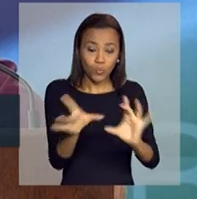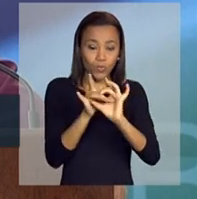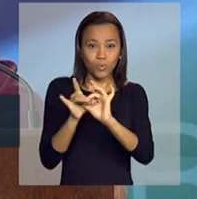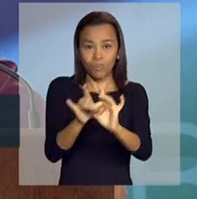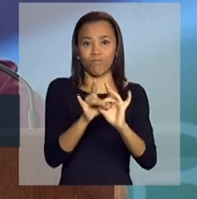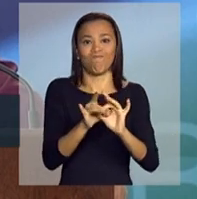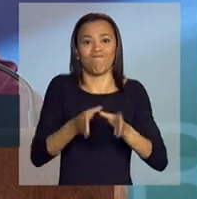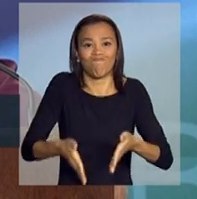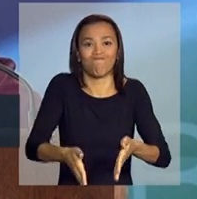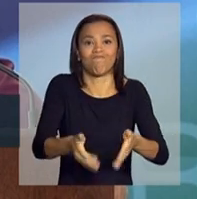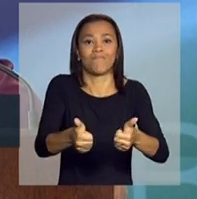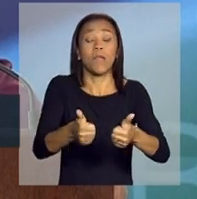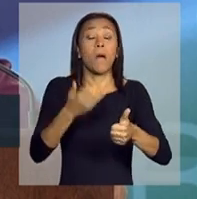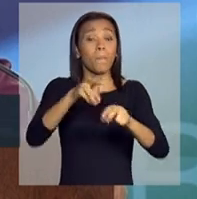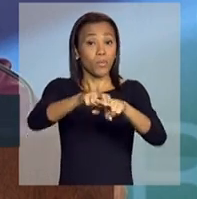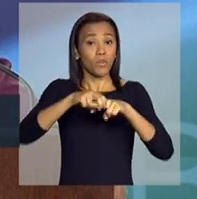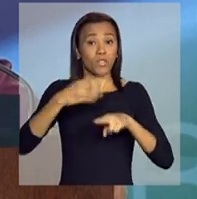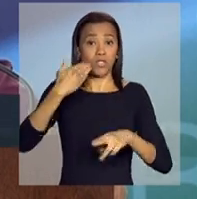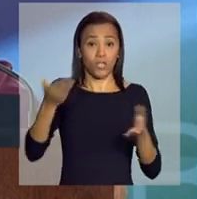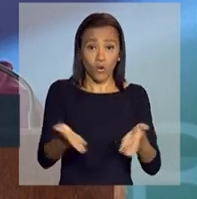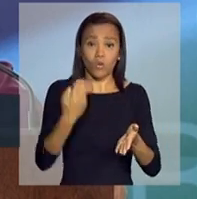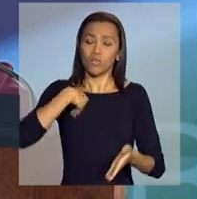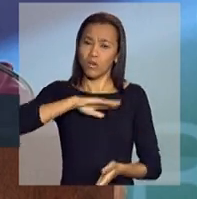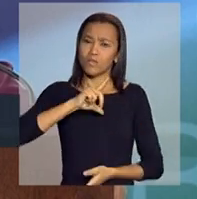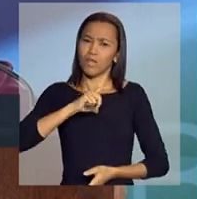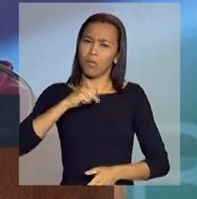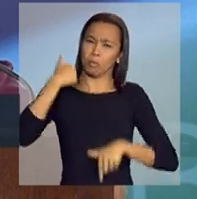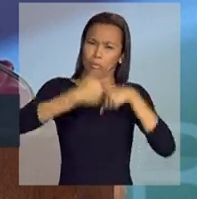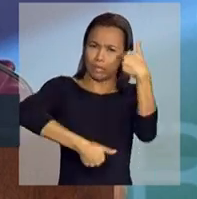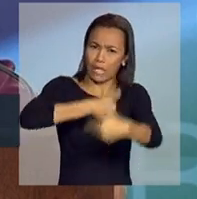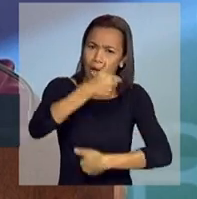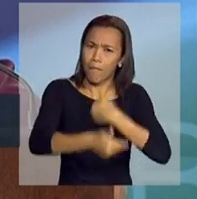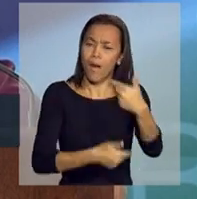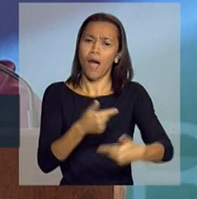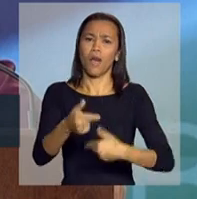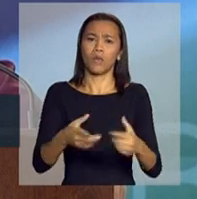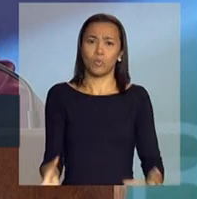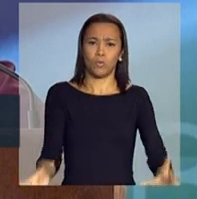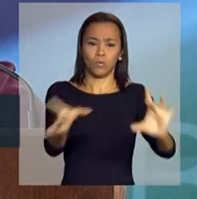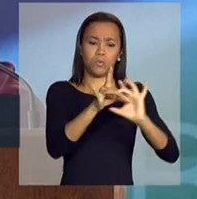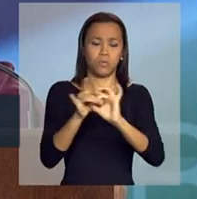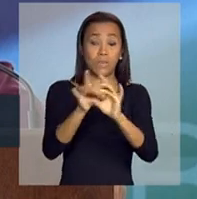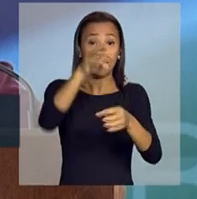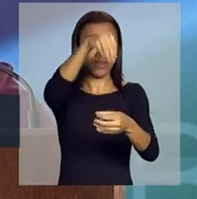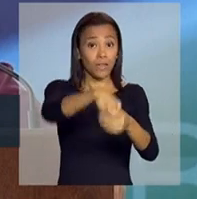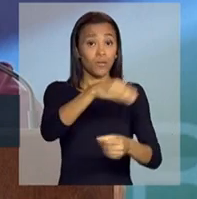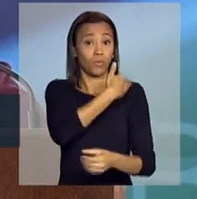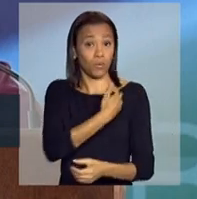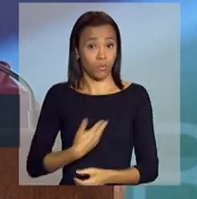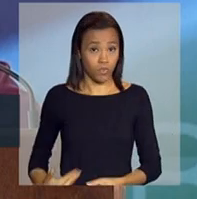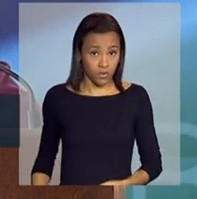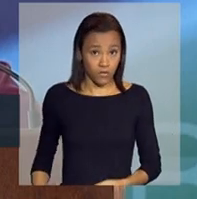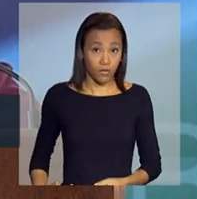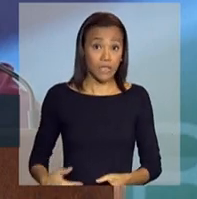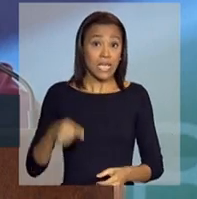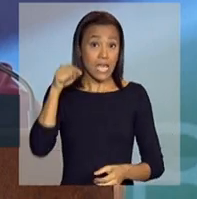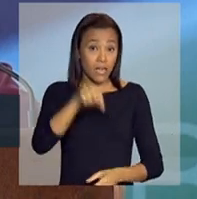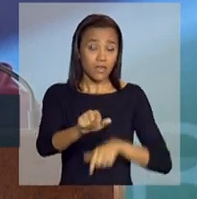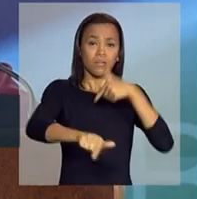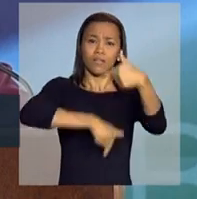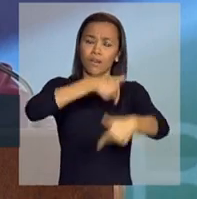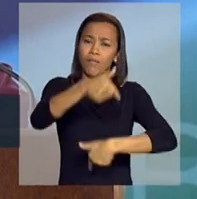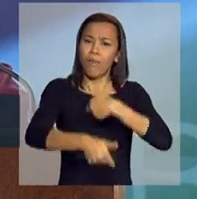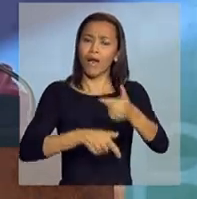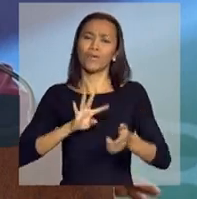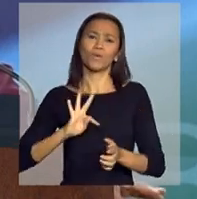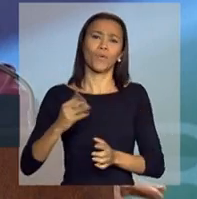Por isso, hoje, nós temos um trabalho eminentemente integrado dentro do governo, um trabalho no qual todas as